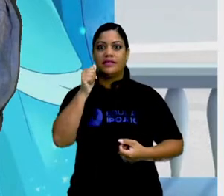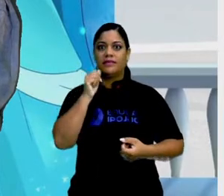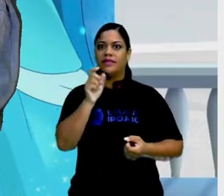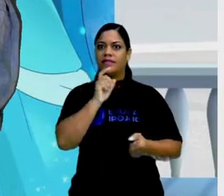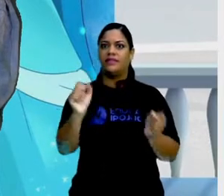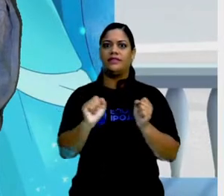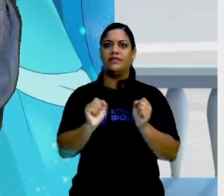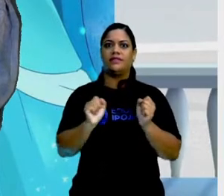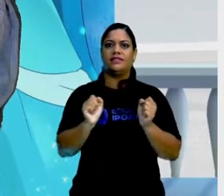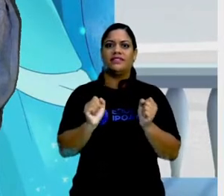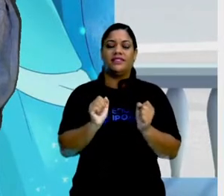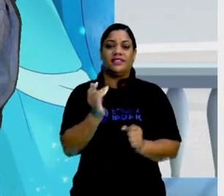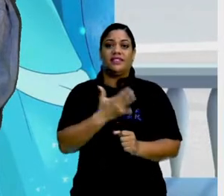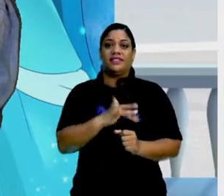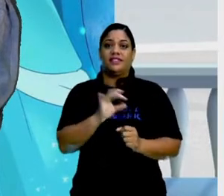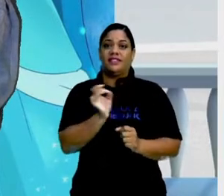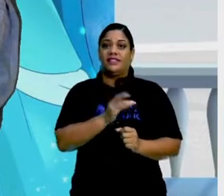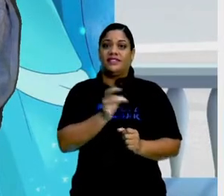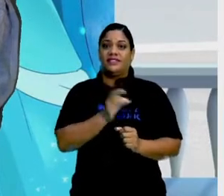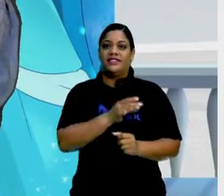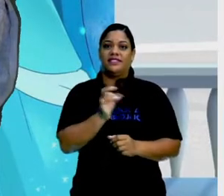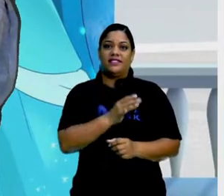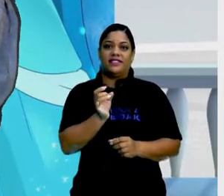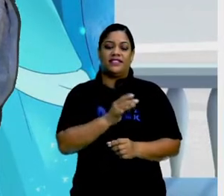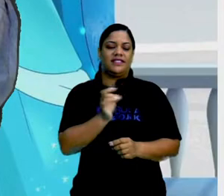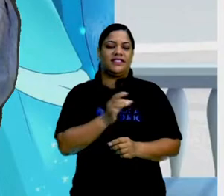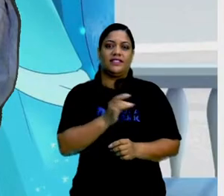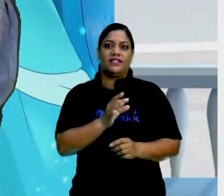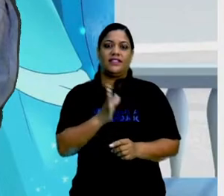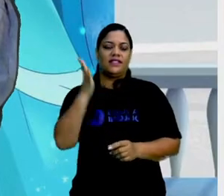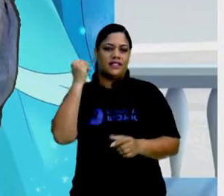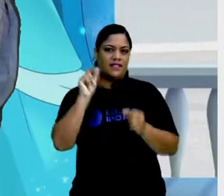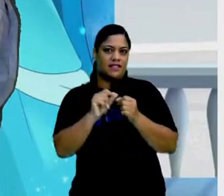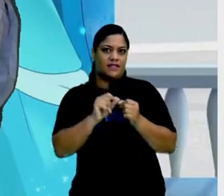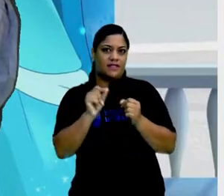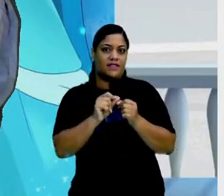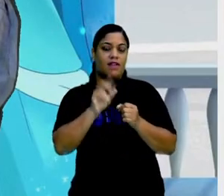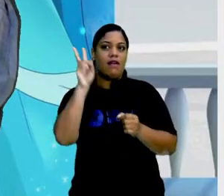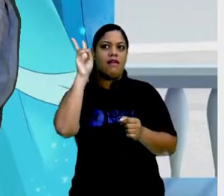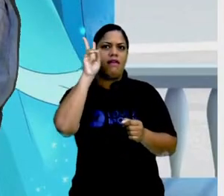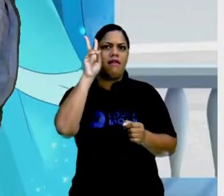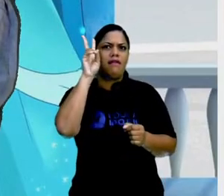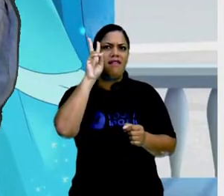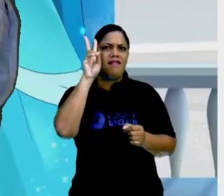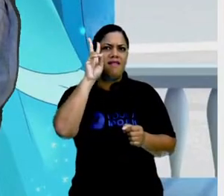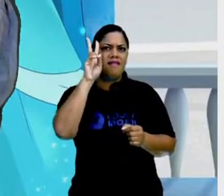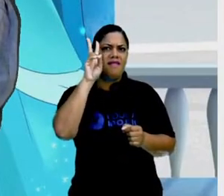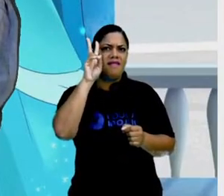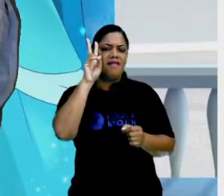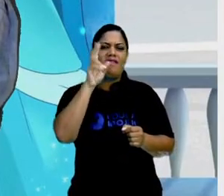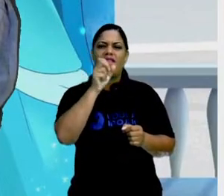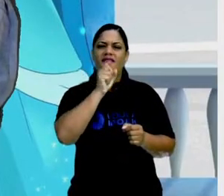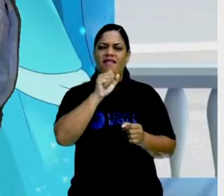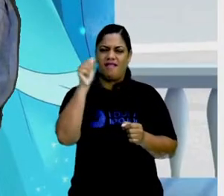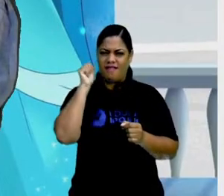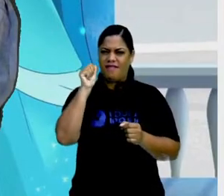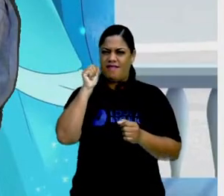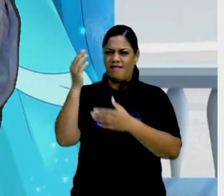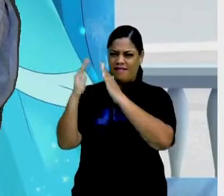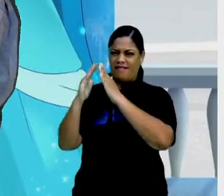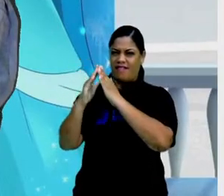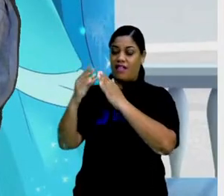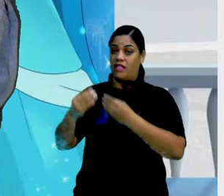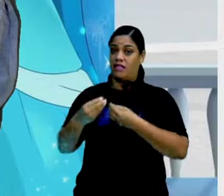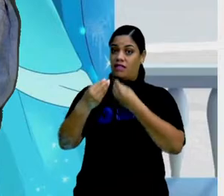ficou tremendo de medo. Ai, meu Deus. Eu também tô. Mas tu sabe o que ela fez? Ela lembrou que a avó dela tinha dado